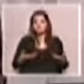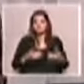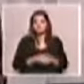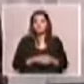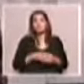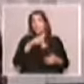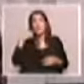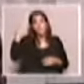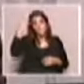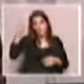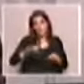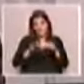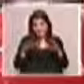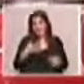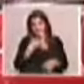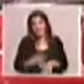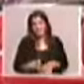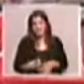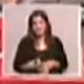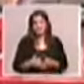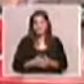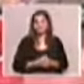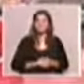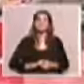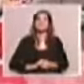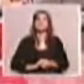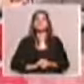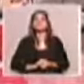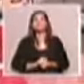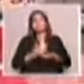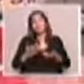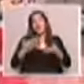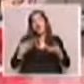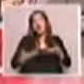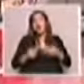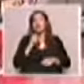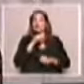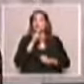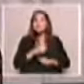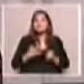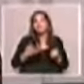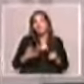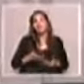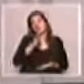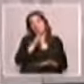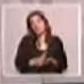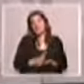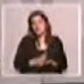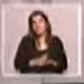Claro. O bolo rei é a mesma coisa no Natal, exatamente. Não é? E, portanto, agora há sempre a possibilidade de fracionar, não é?